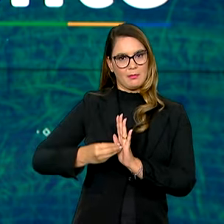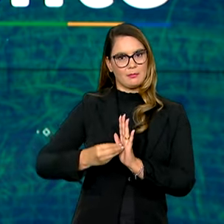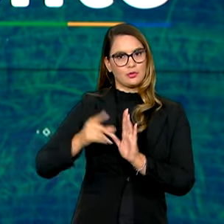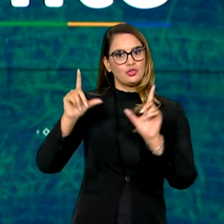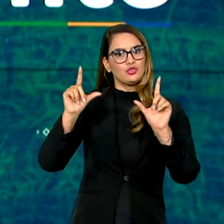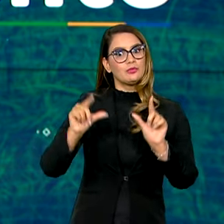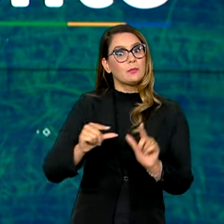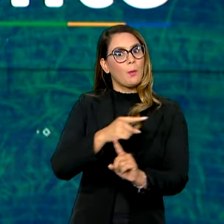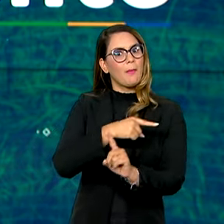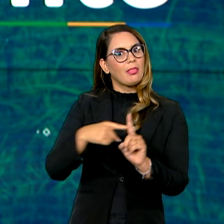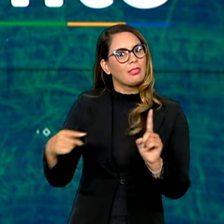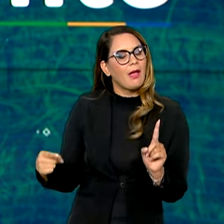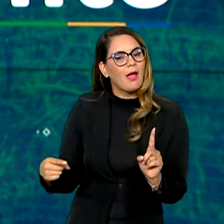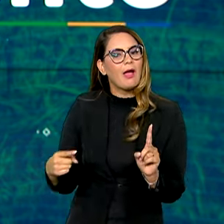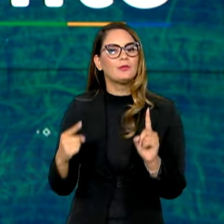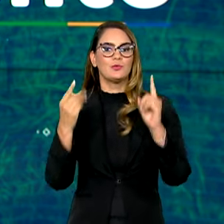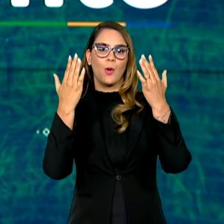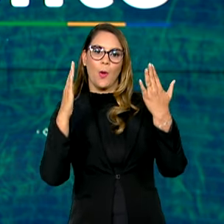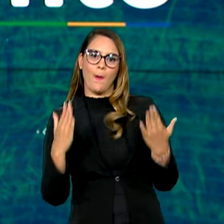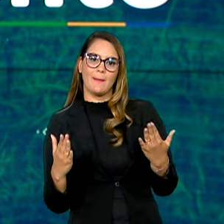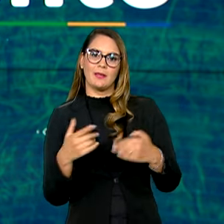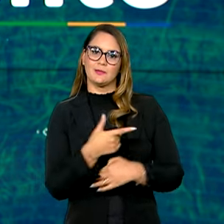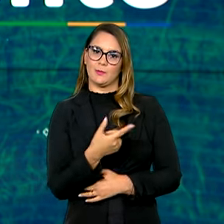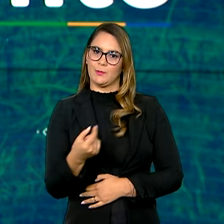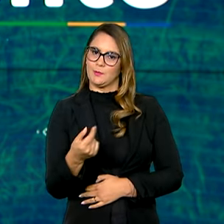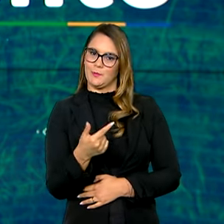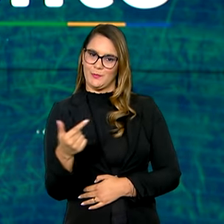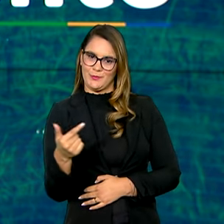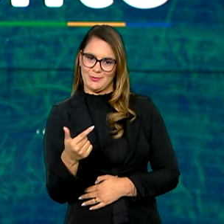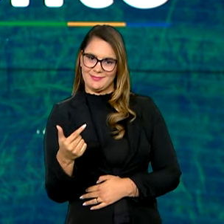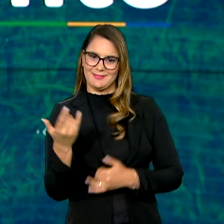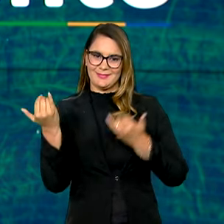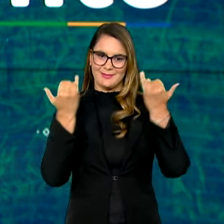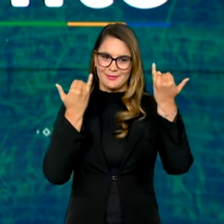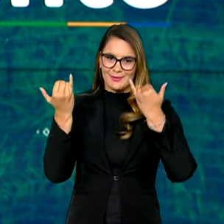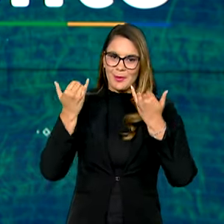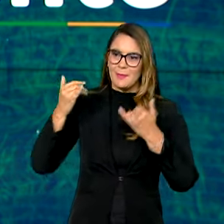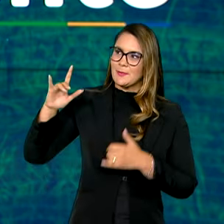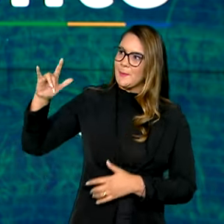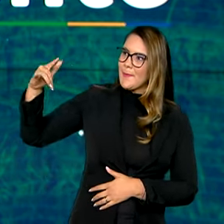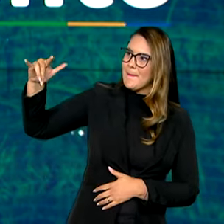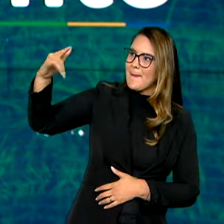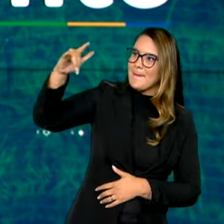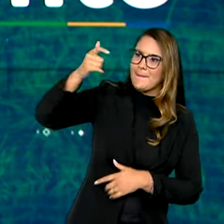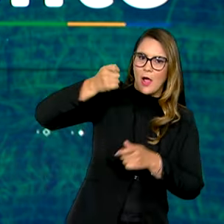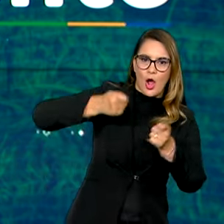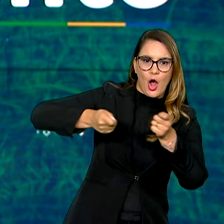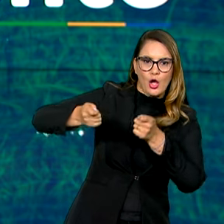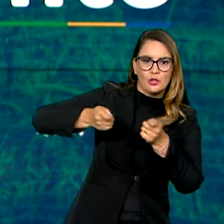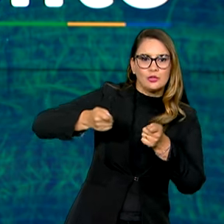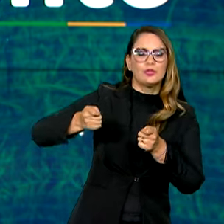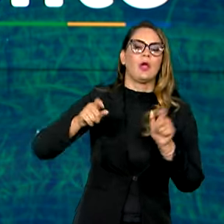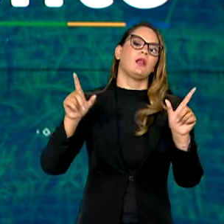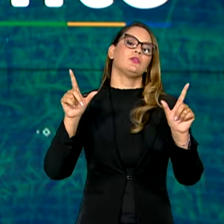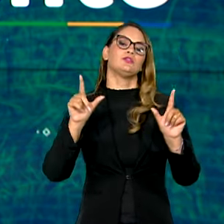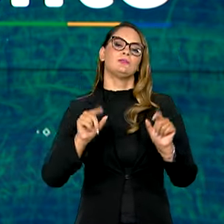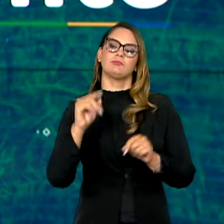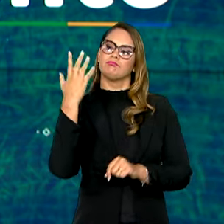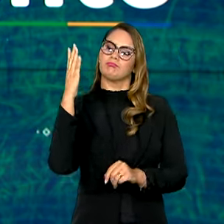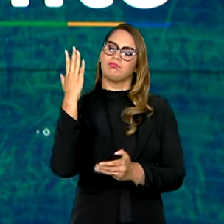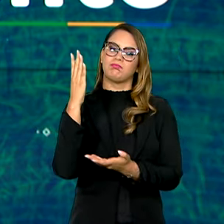metade na comparação com 2022 os dados são de satélites que monitoram a queda da Mata